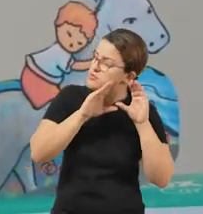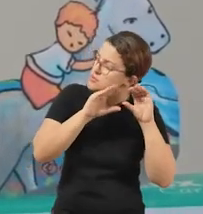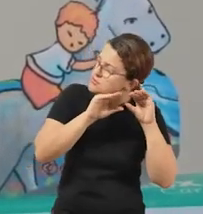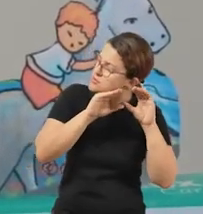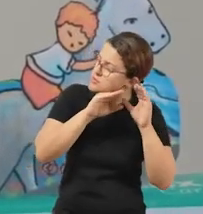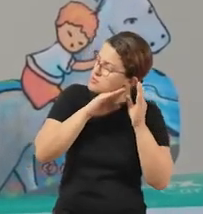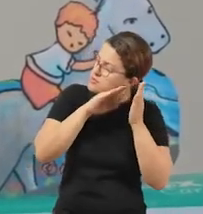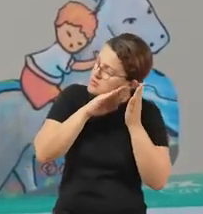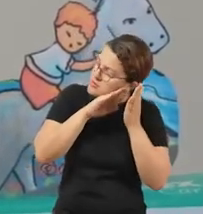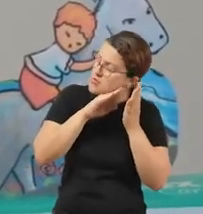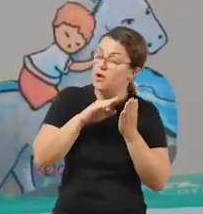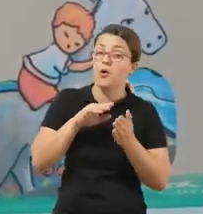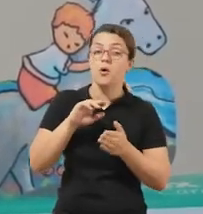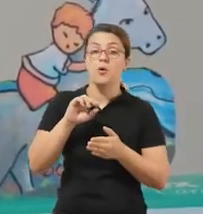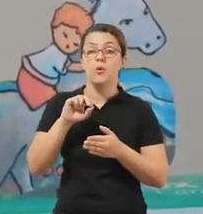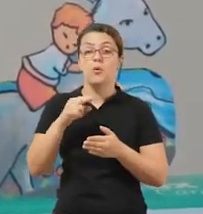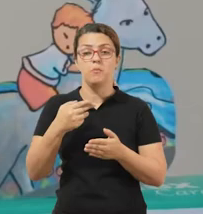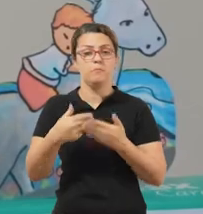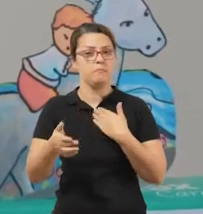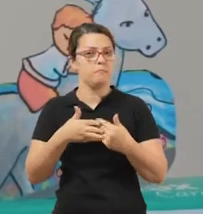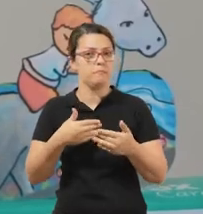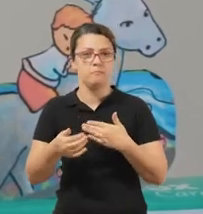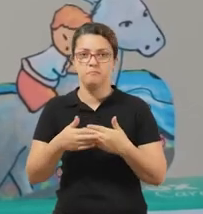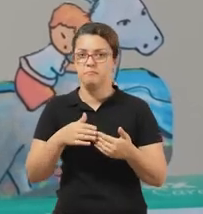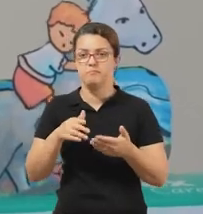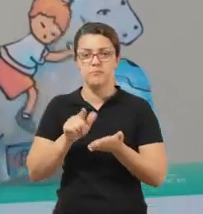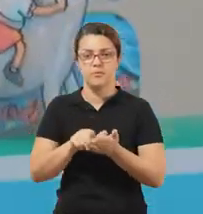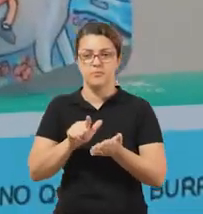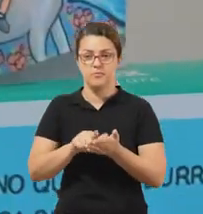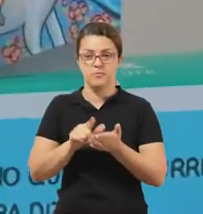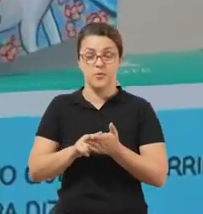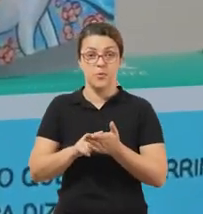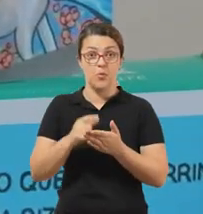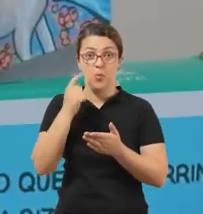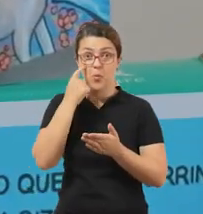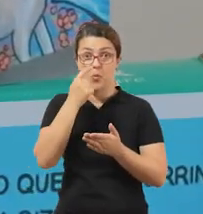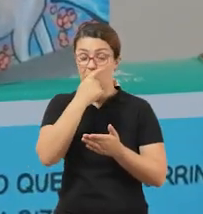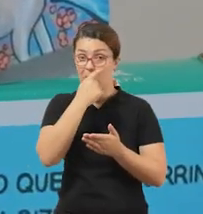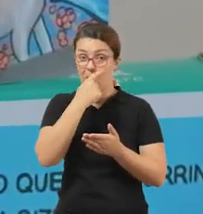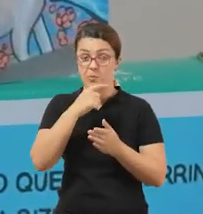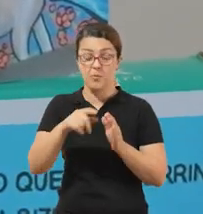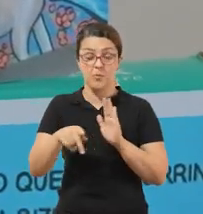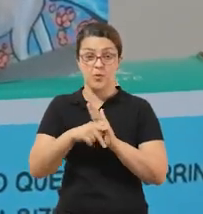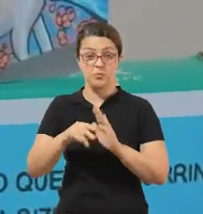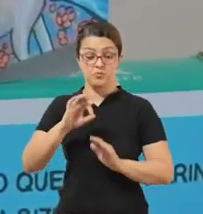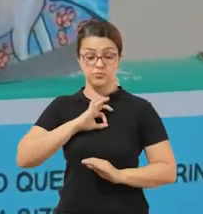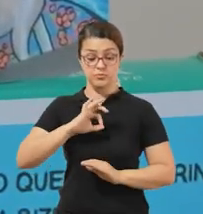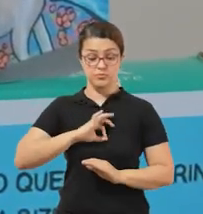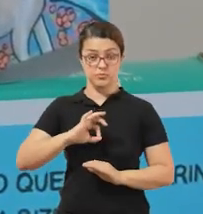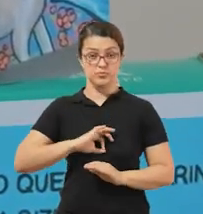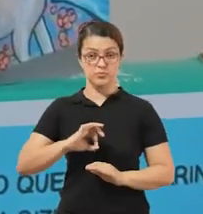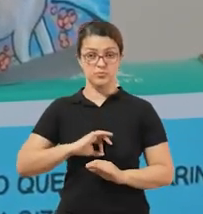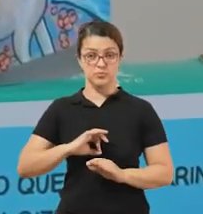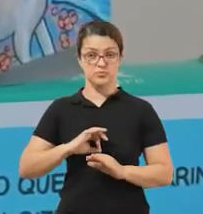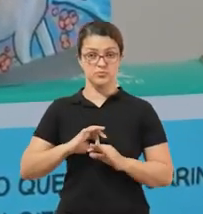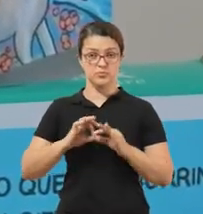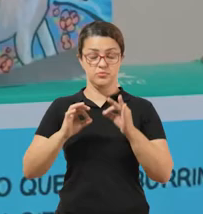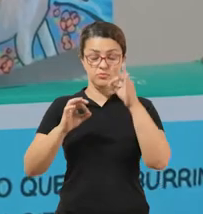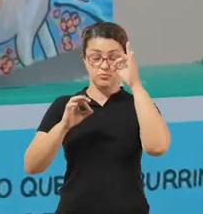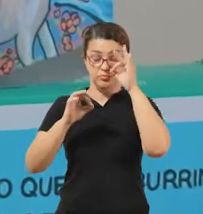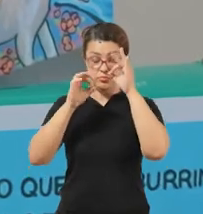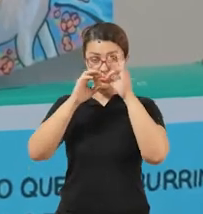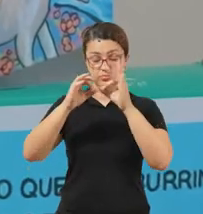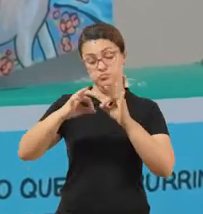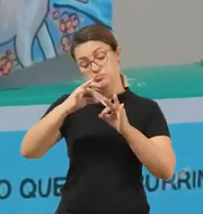ou qualquer outro tipo de papel. Olha só, o olhinho de botão, né? Os botõezinhos que geralmente a gente tem em